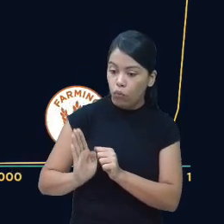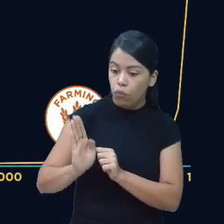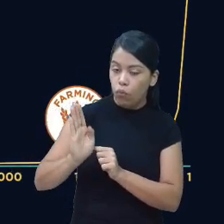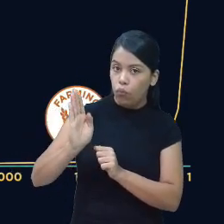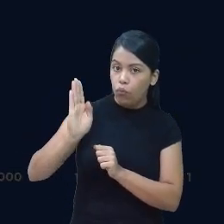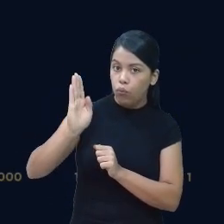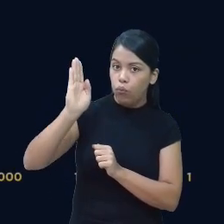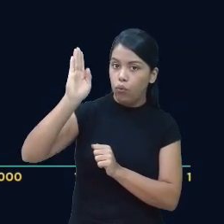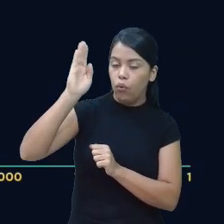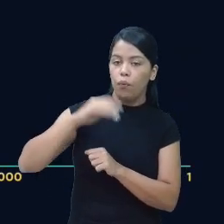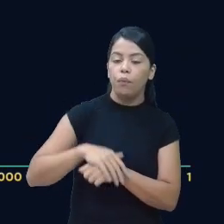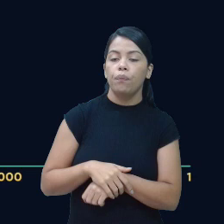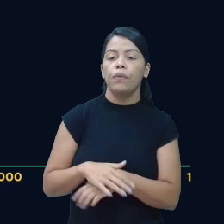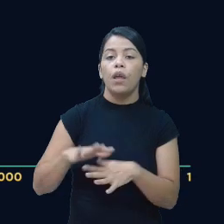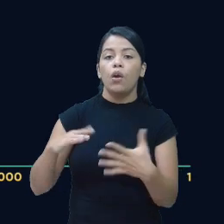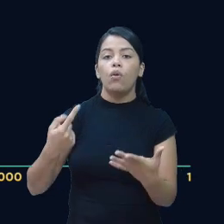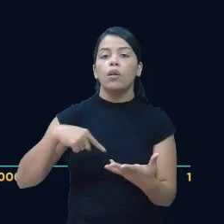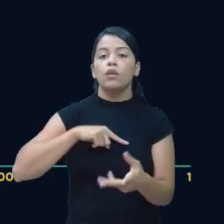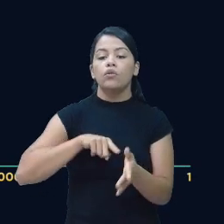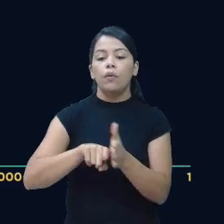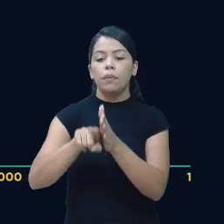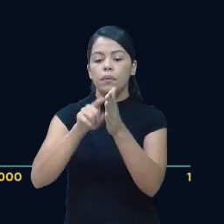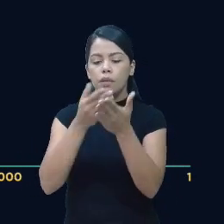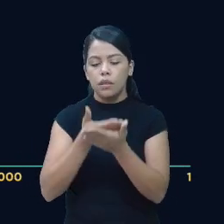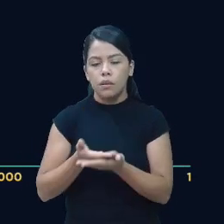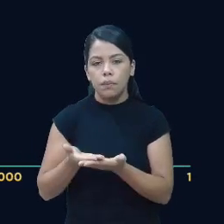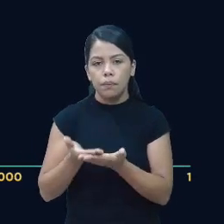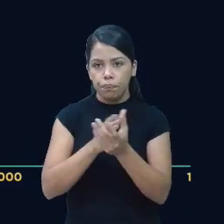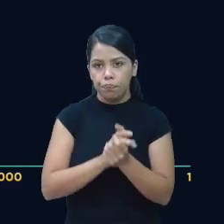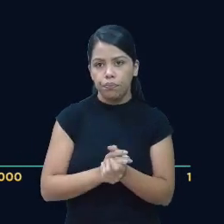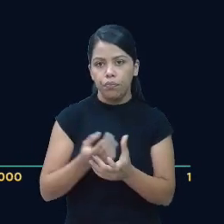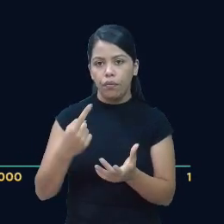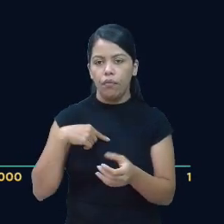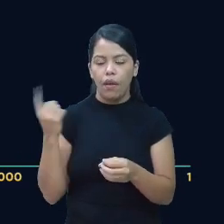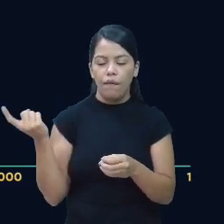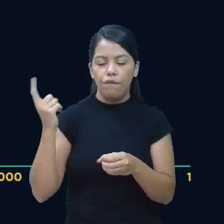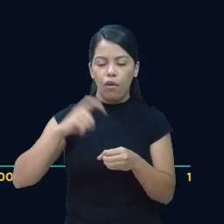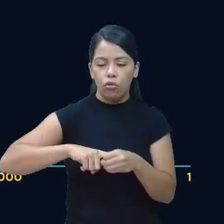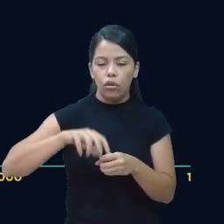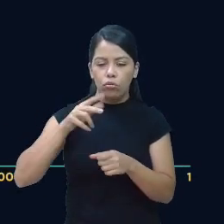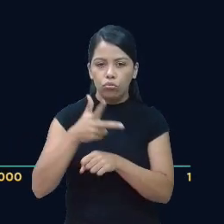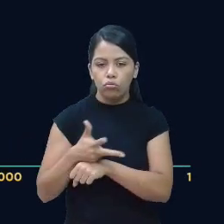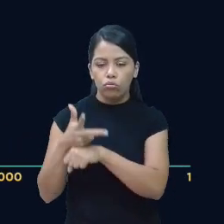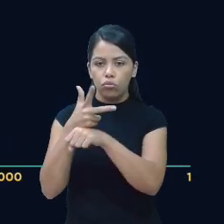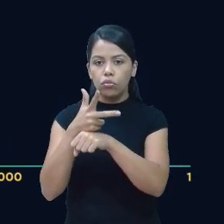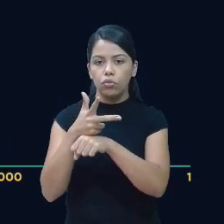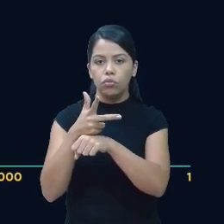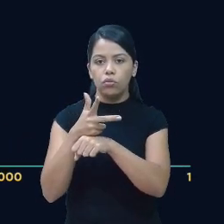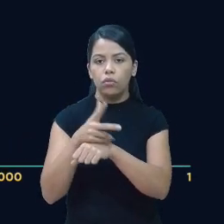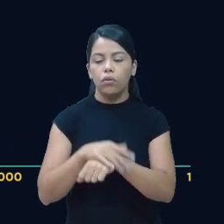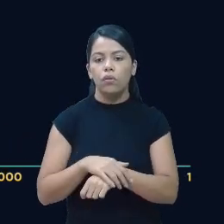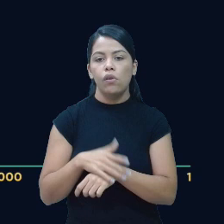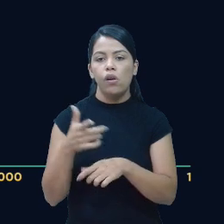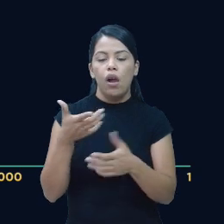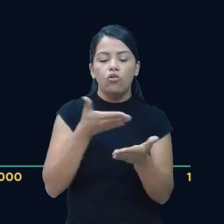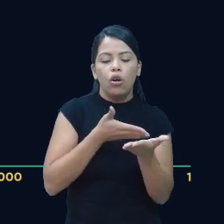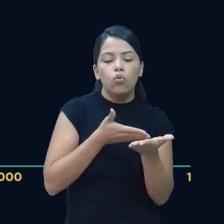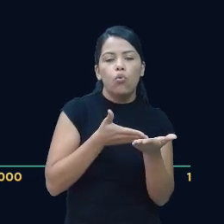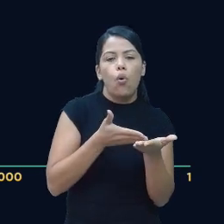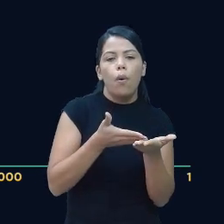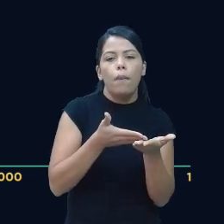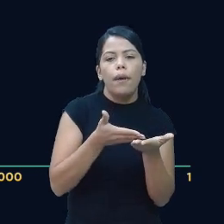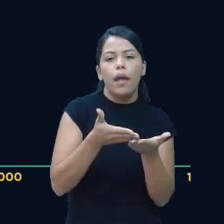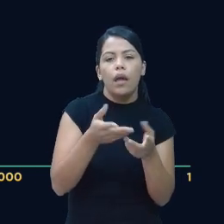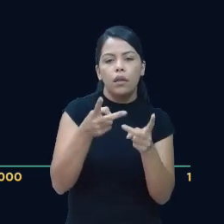valor, quando a gente for analisar, a gente vai perceber, por exemplo, ó, voltando aqui no vídeo, que desde o começo lá, a gente está marcando